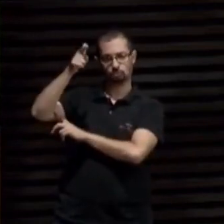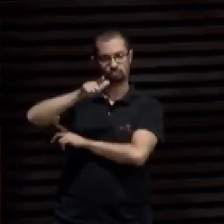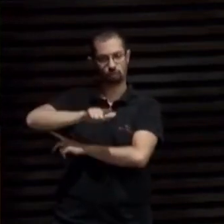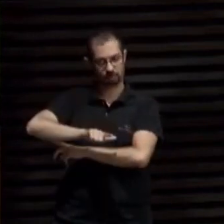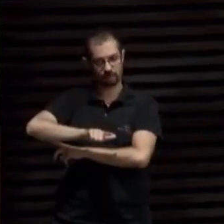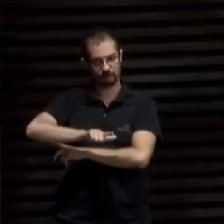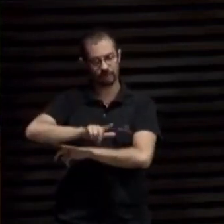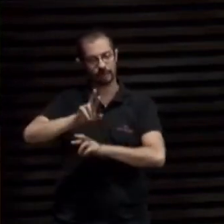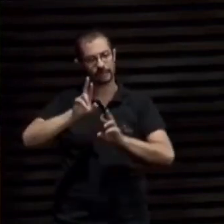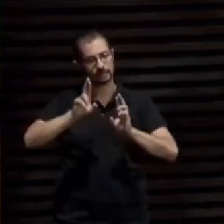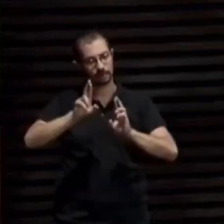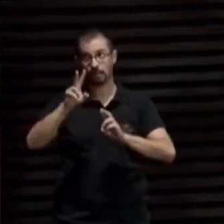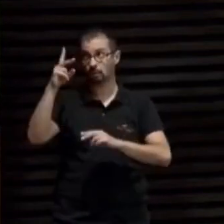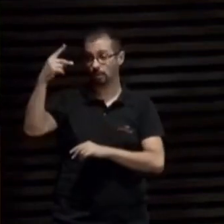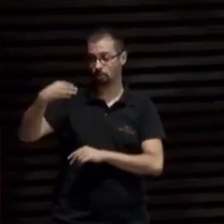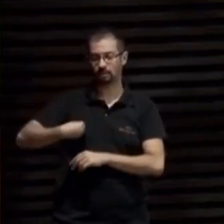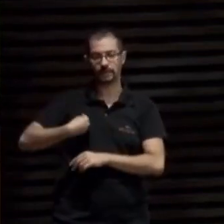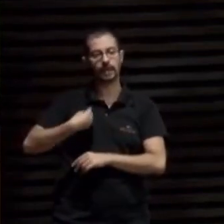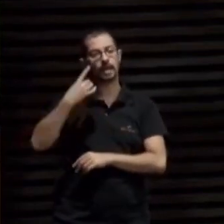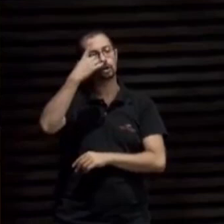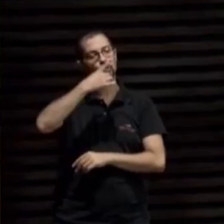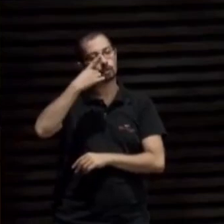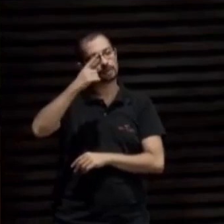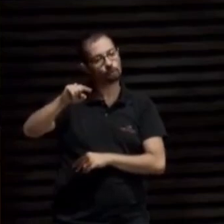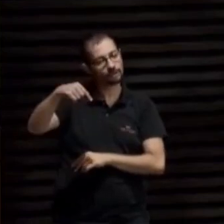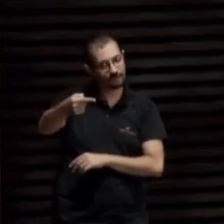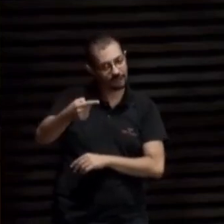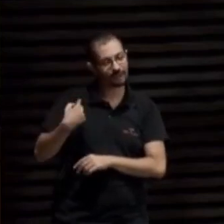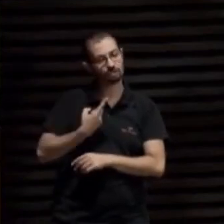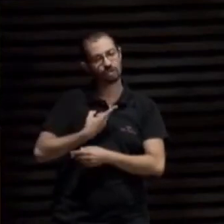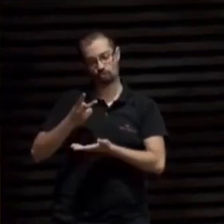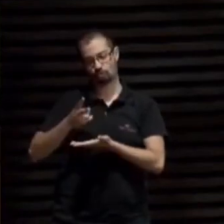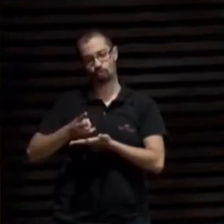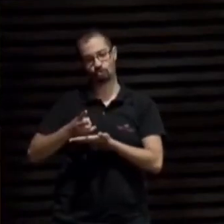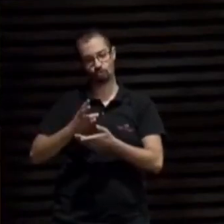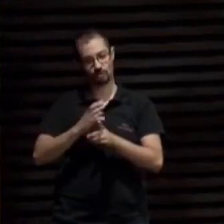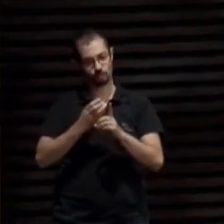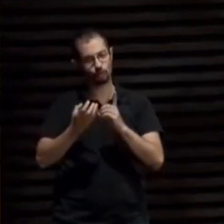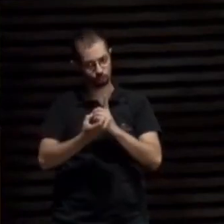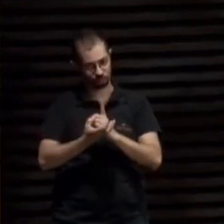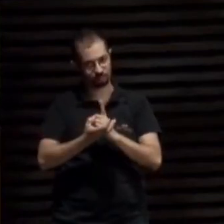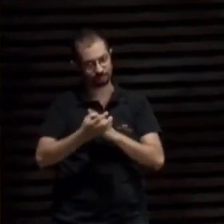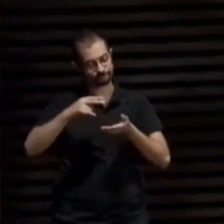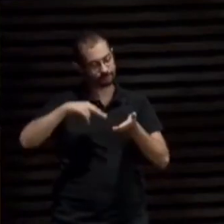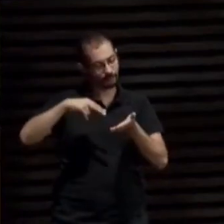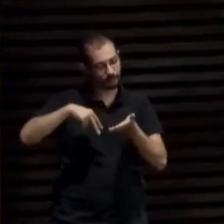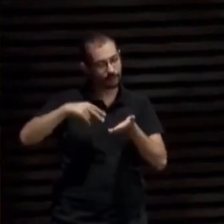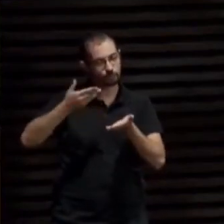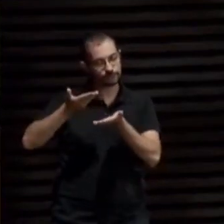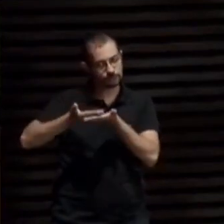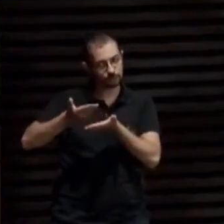pela tua vinda. Domingo que vem a gente continua, meus irmãos, nessa oração do Senhor, com